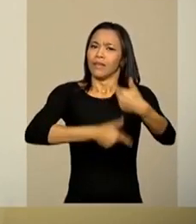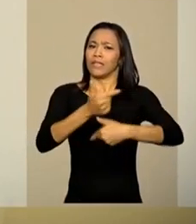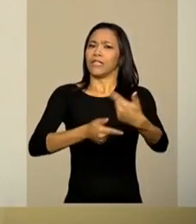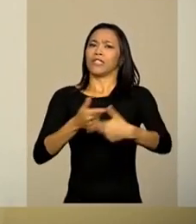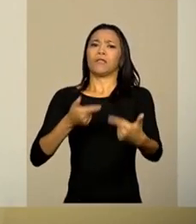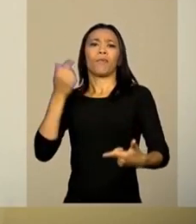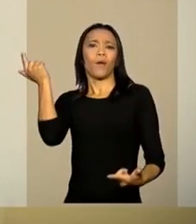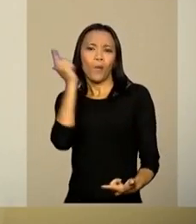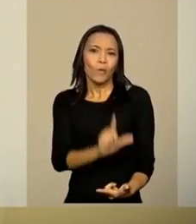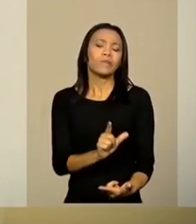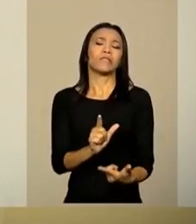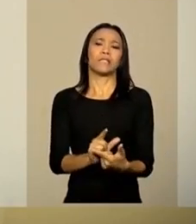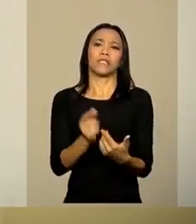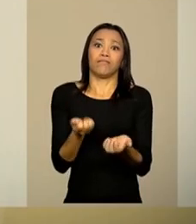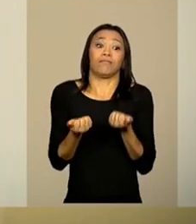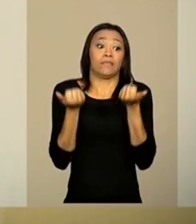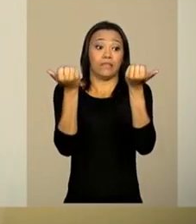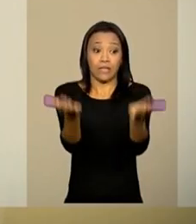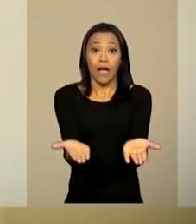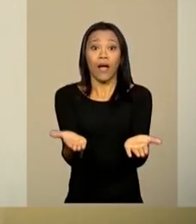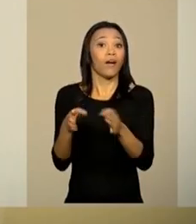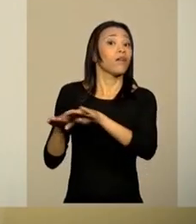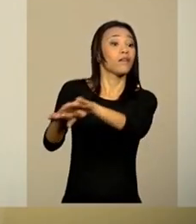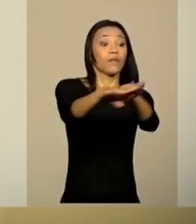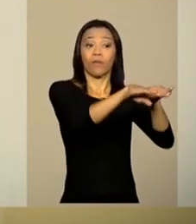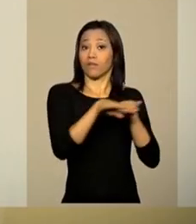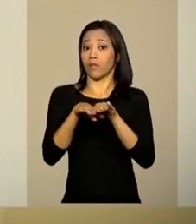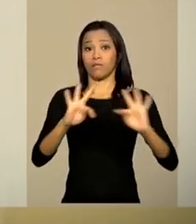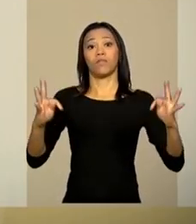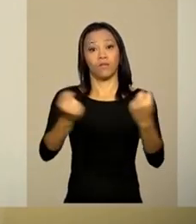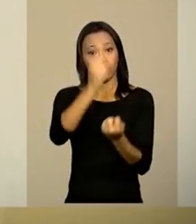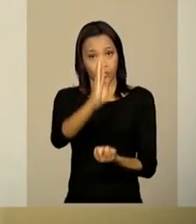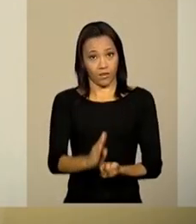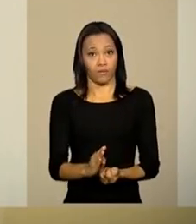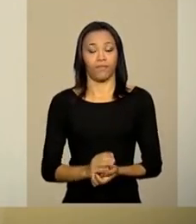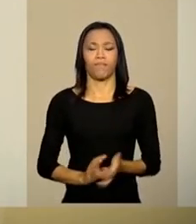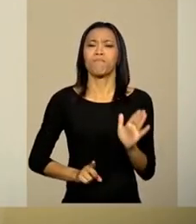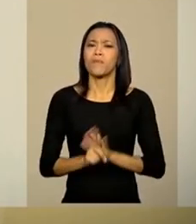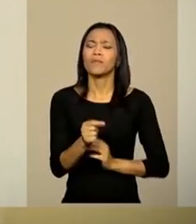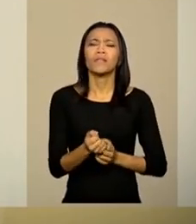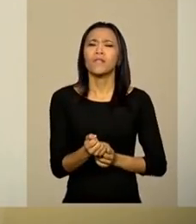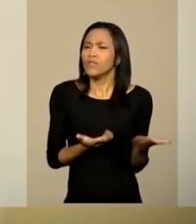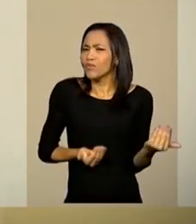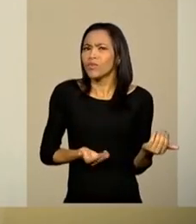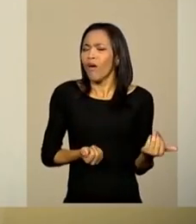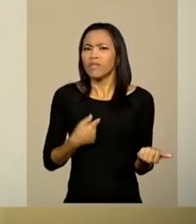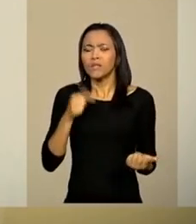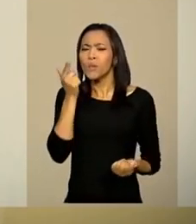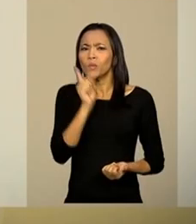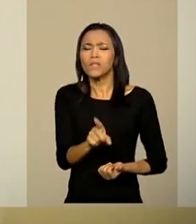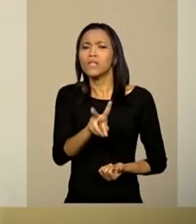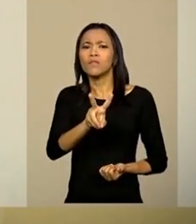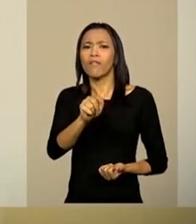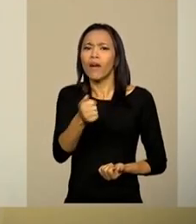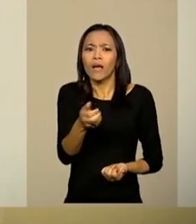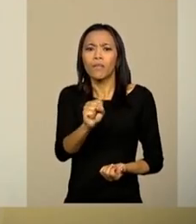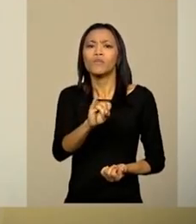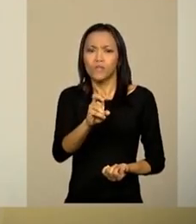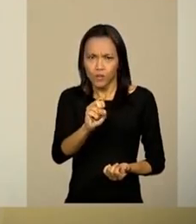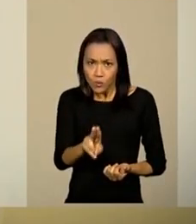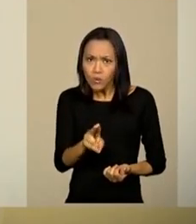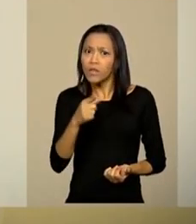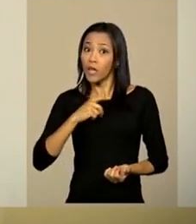dívida histórica e oferecer oportunidades a todos os brasileiros. Presidenta, e os jovens que não conseguirem a vaga pelo Sizu,